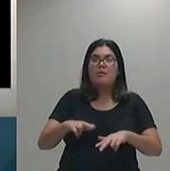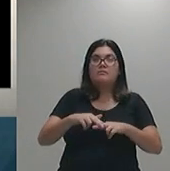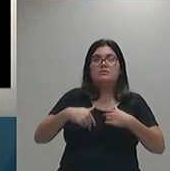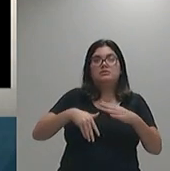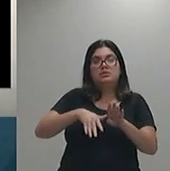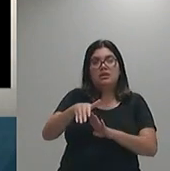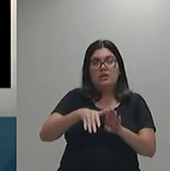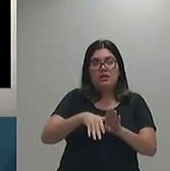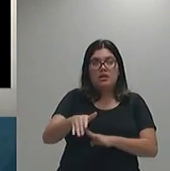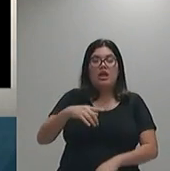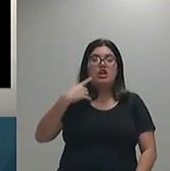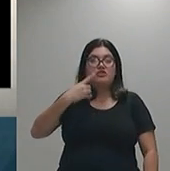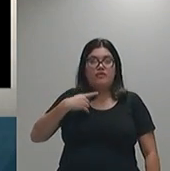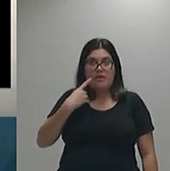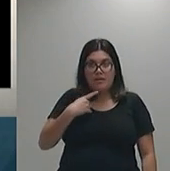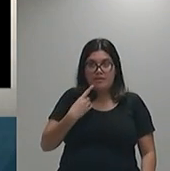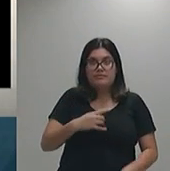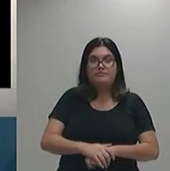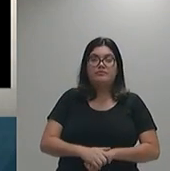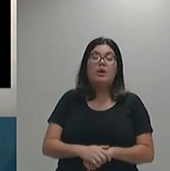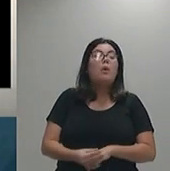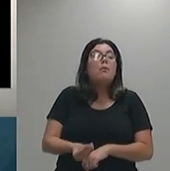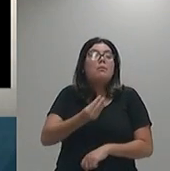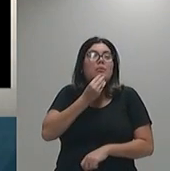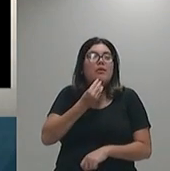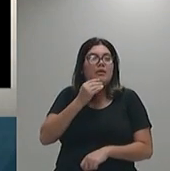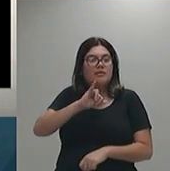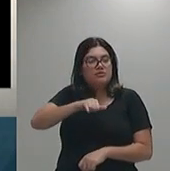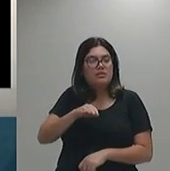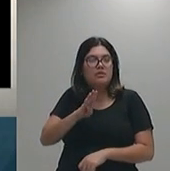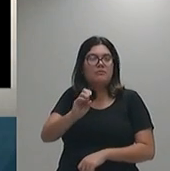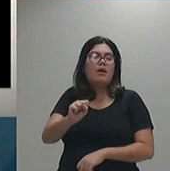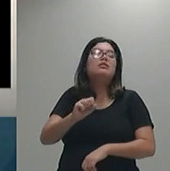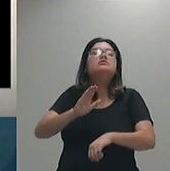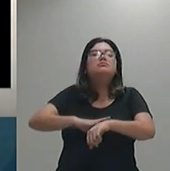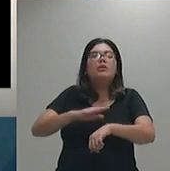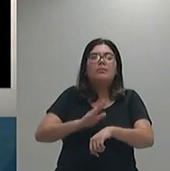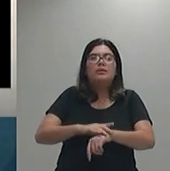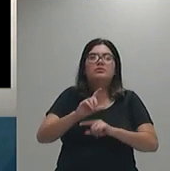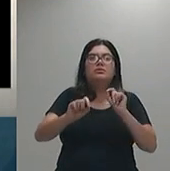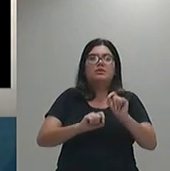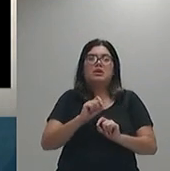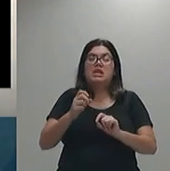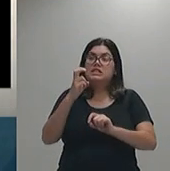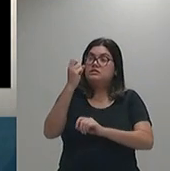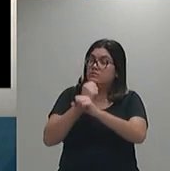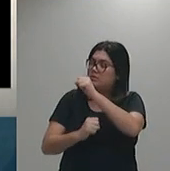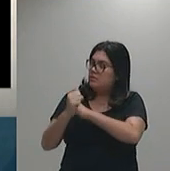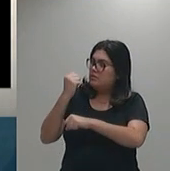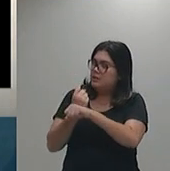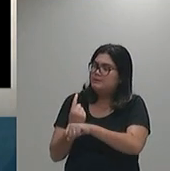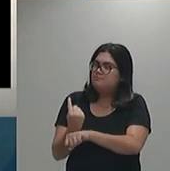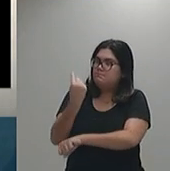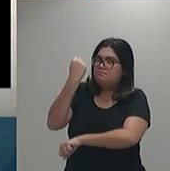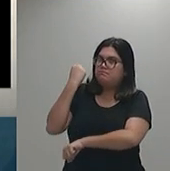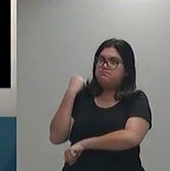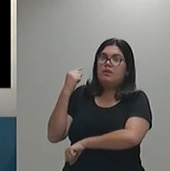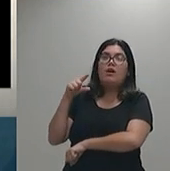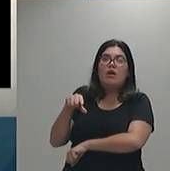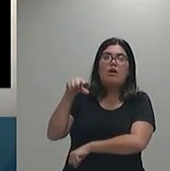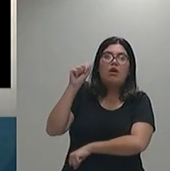Advogados eu poderia JBS naquele momento as cinco anos atrás ter optado por figurar no polo ativo